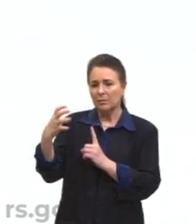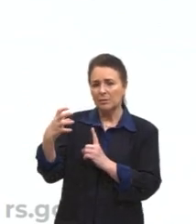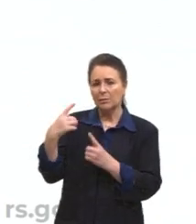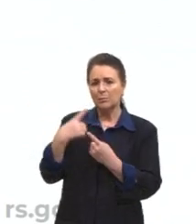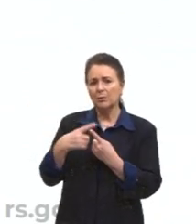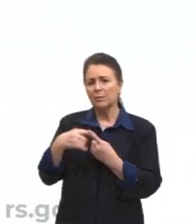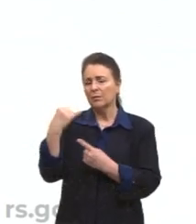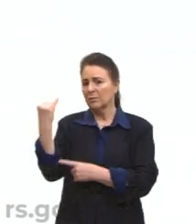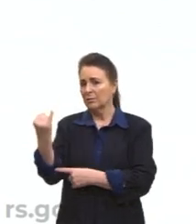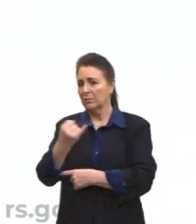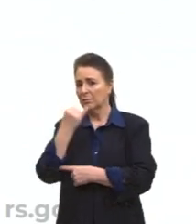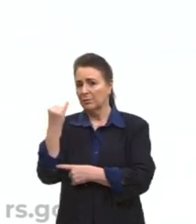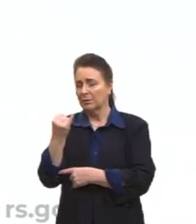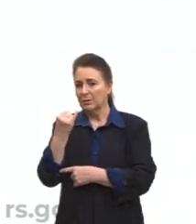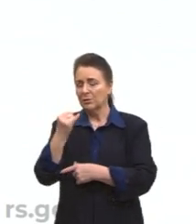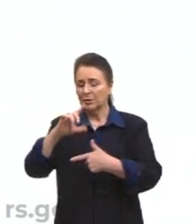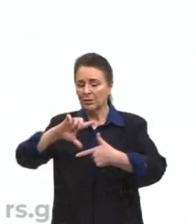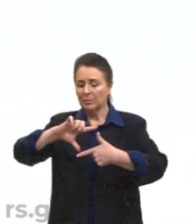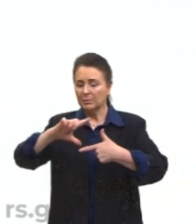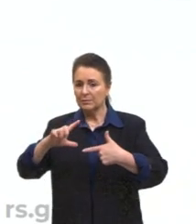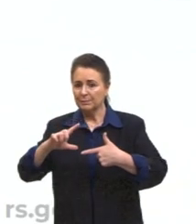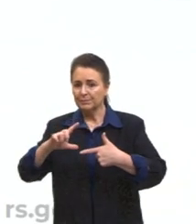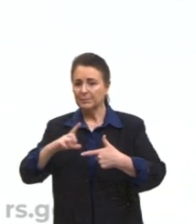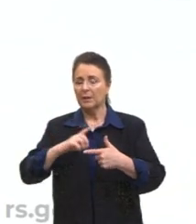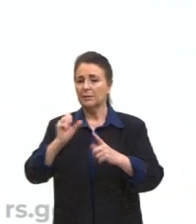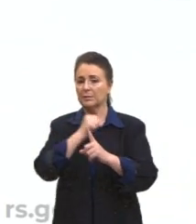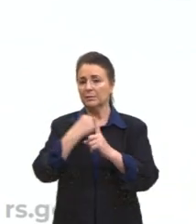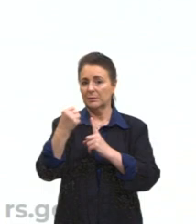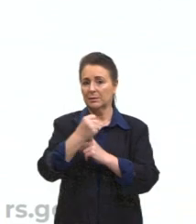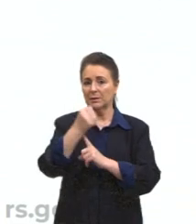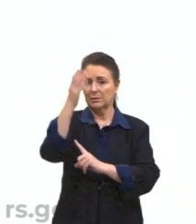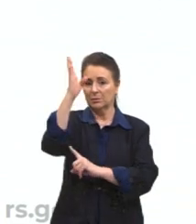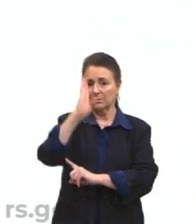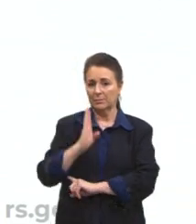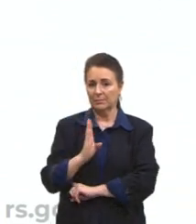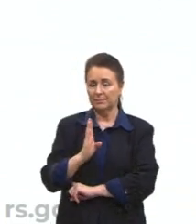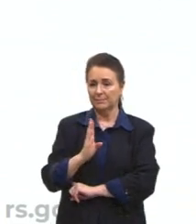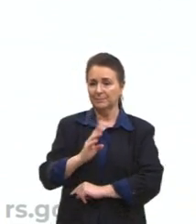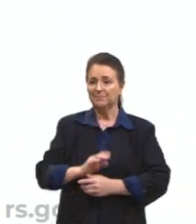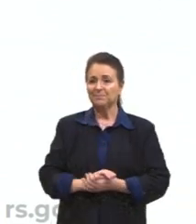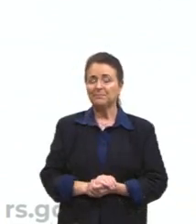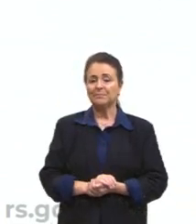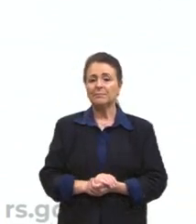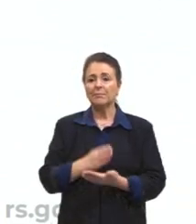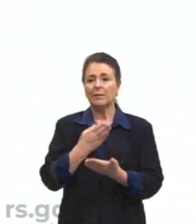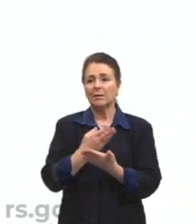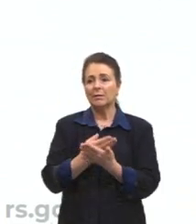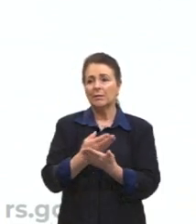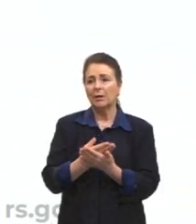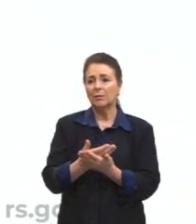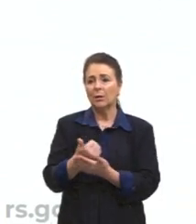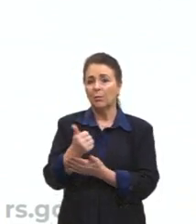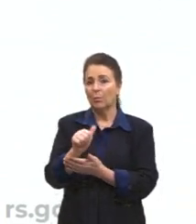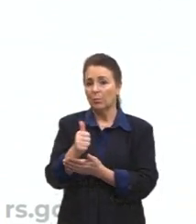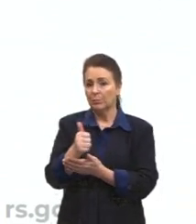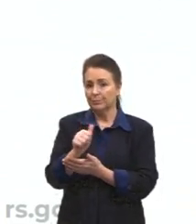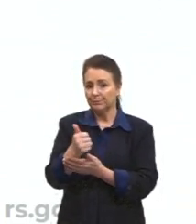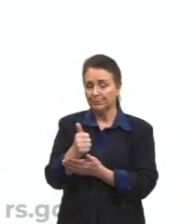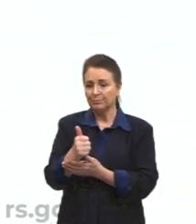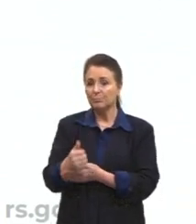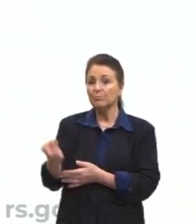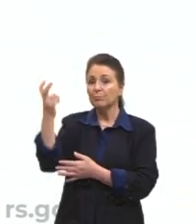importantes na modernização da sociedade brasileira não número 11 a questão da